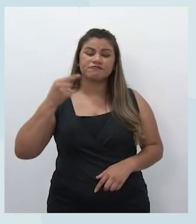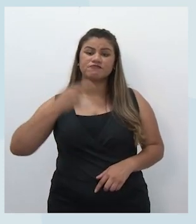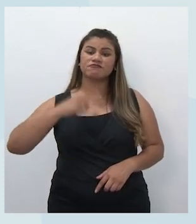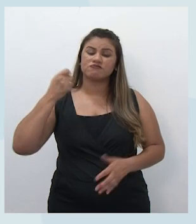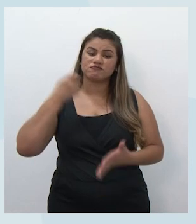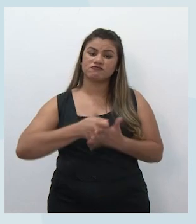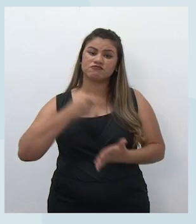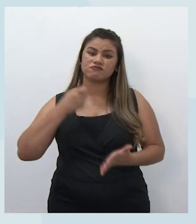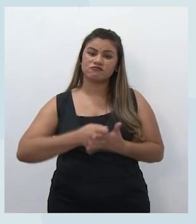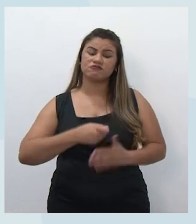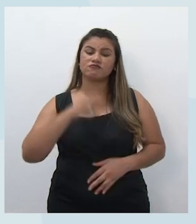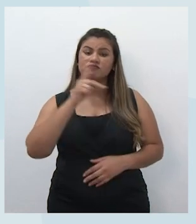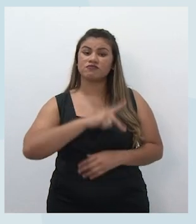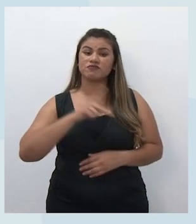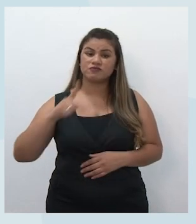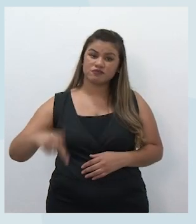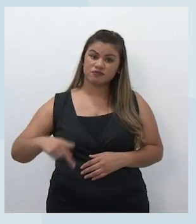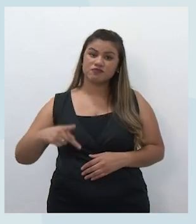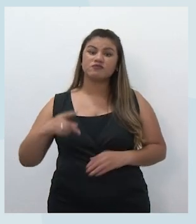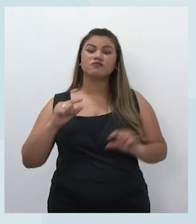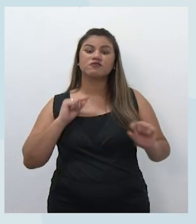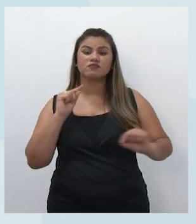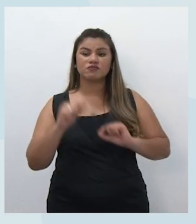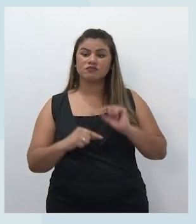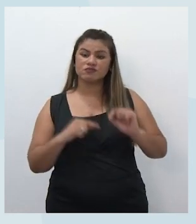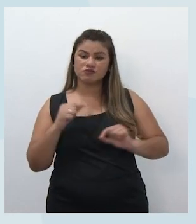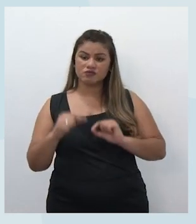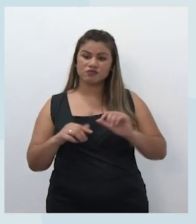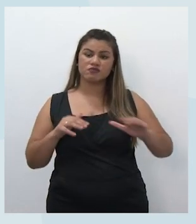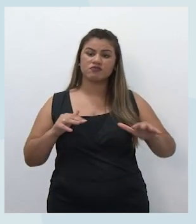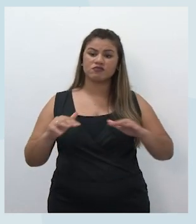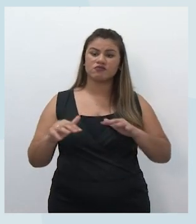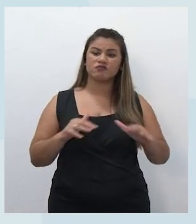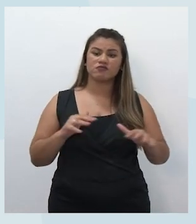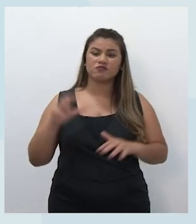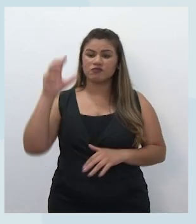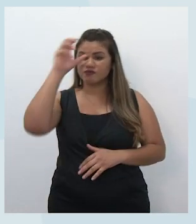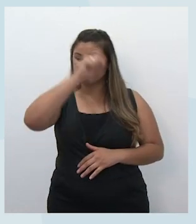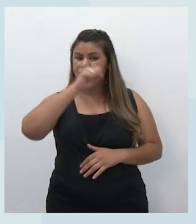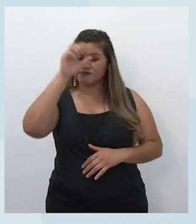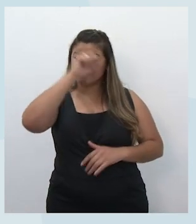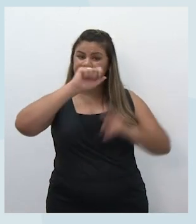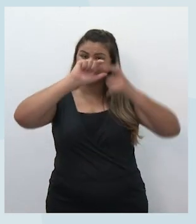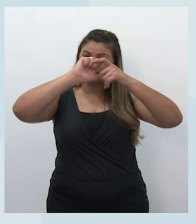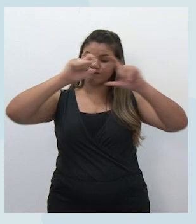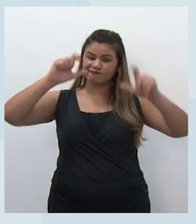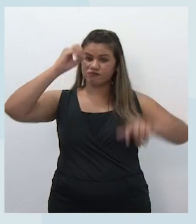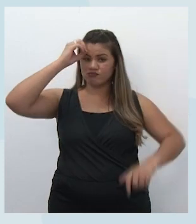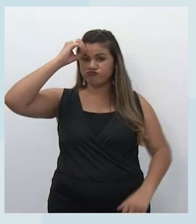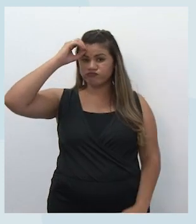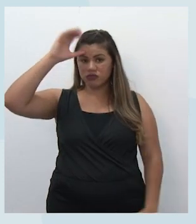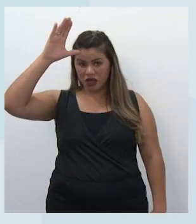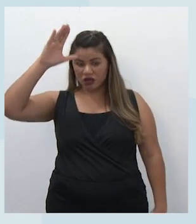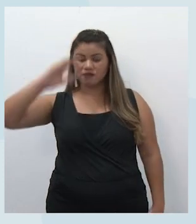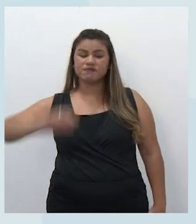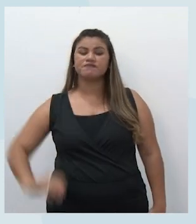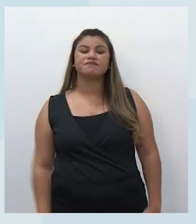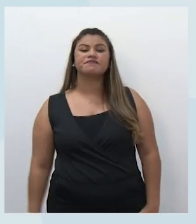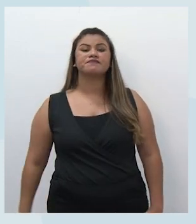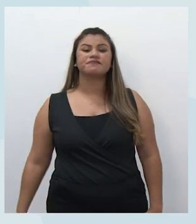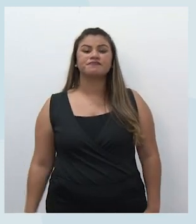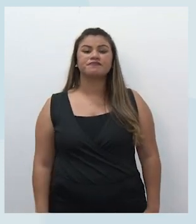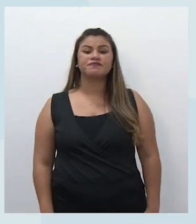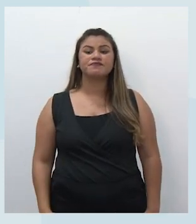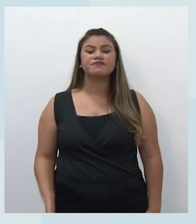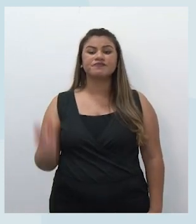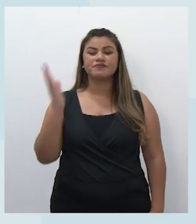professor trabalhe com a questão da mobilização e da ampliação desses conhecimentos, né? Então eu não vou ali, eu sei que